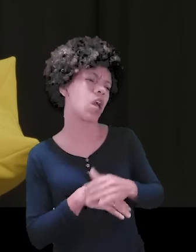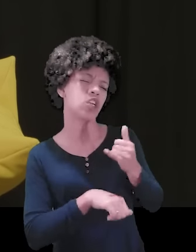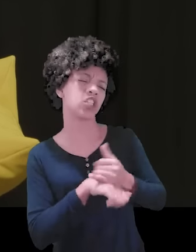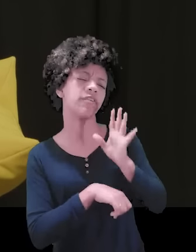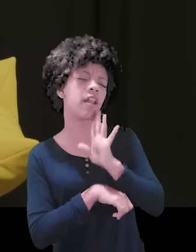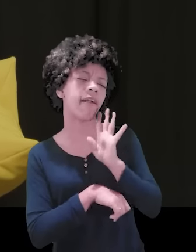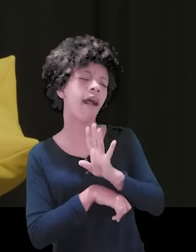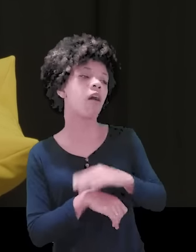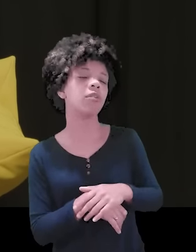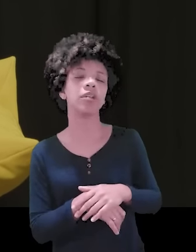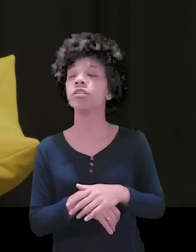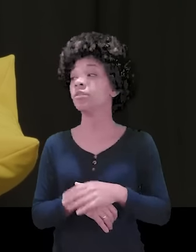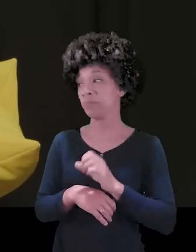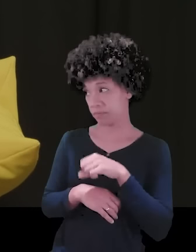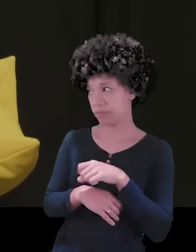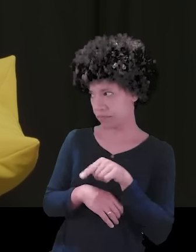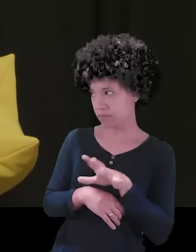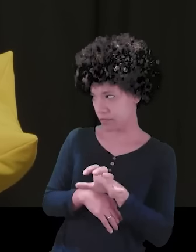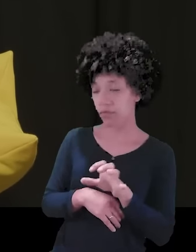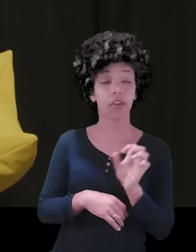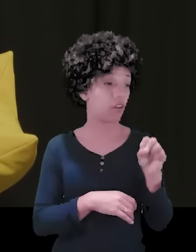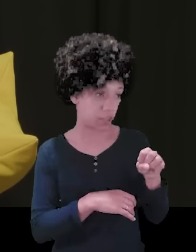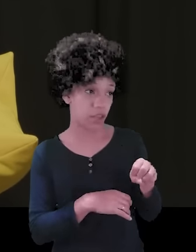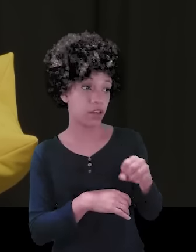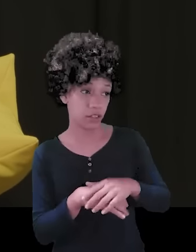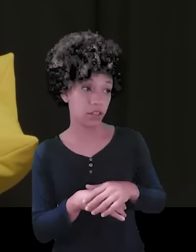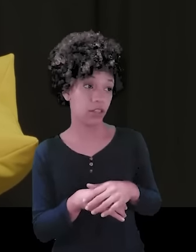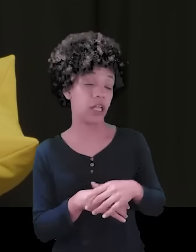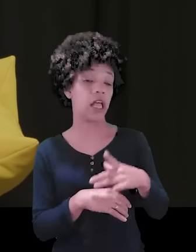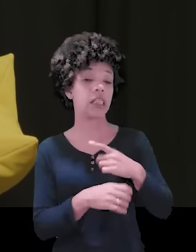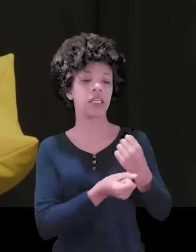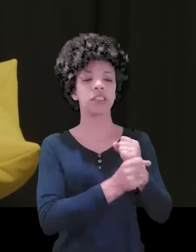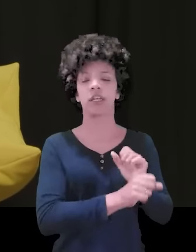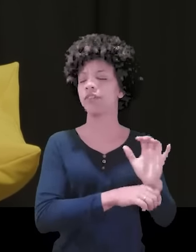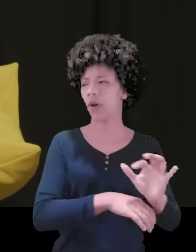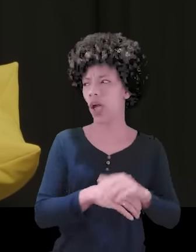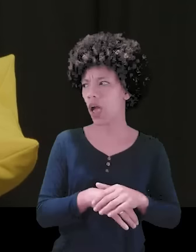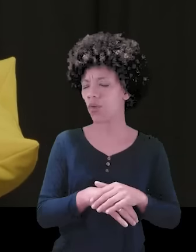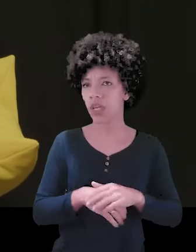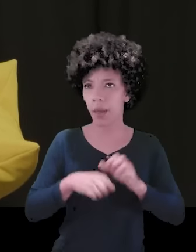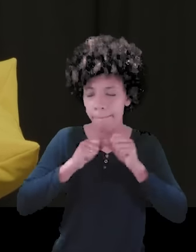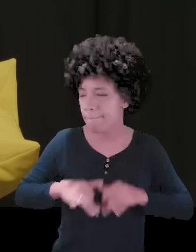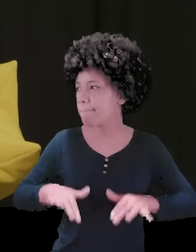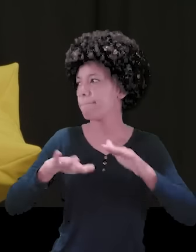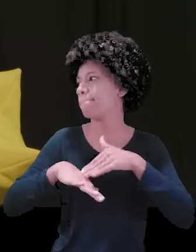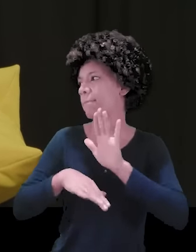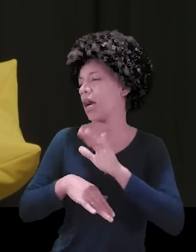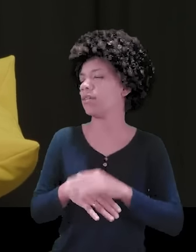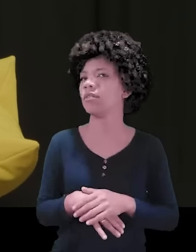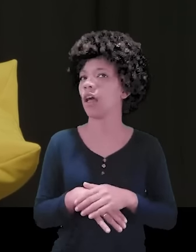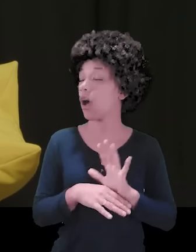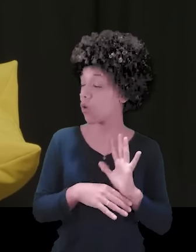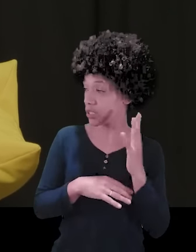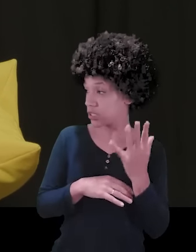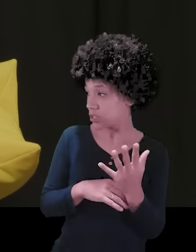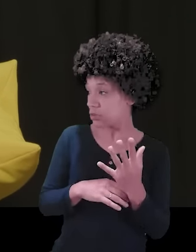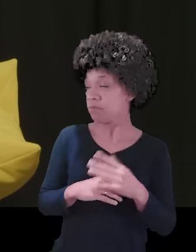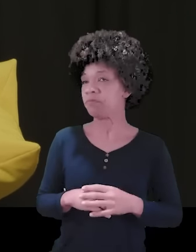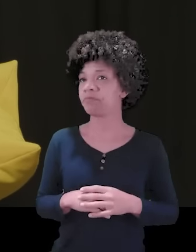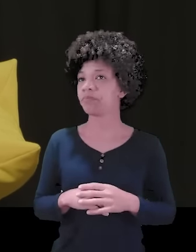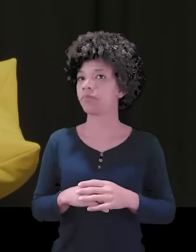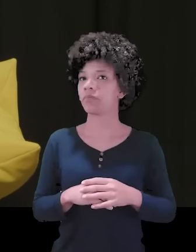puto achava legal entendeu é o tipo de escravidão pelo que eu te entendo aqui mais bomba hoje que tá mais acontecendo